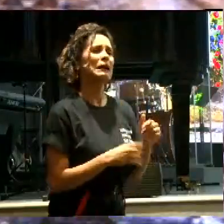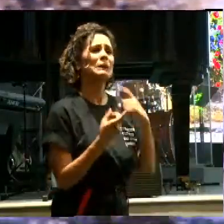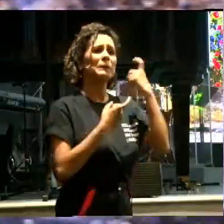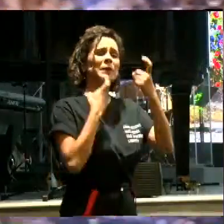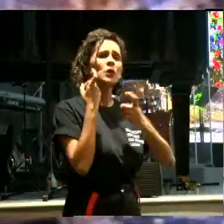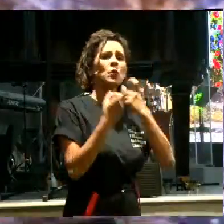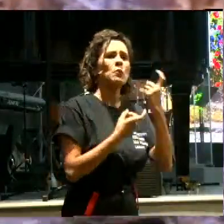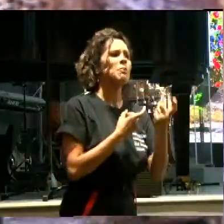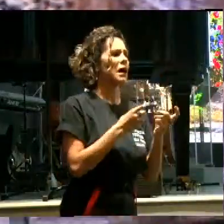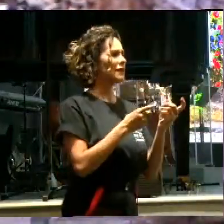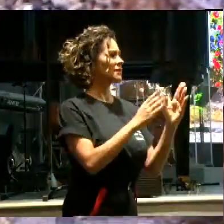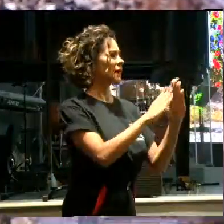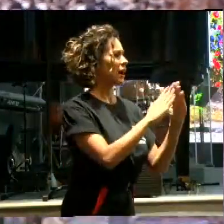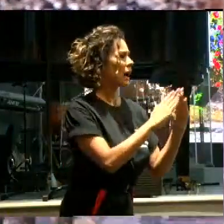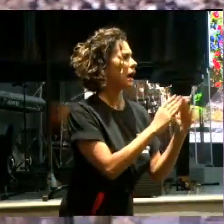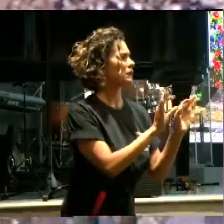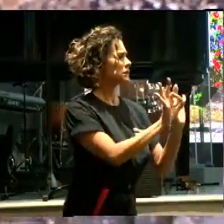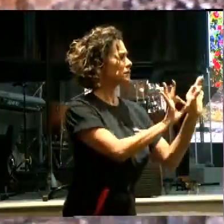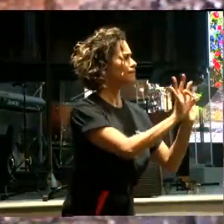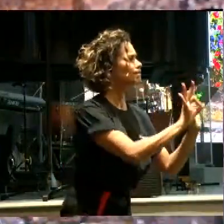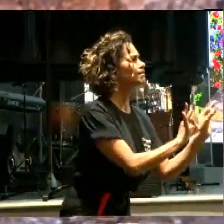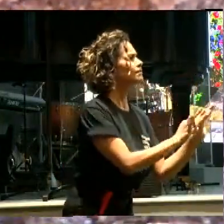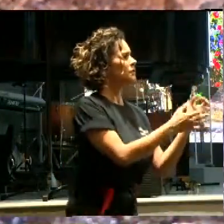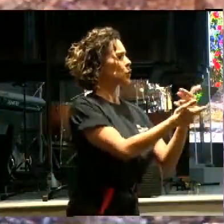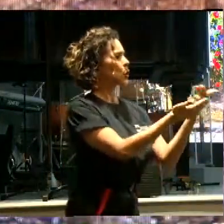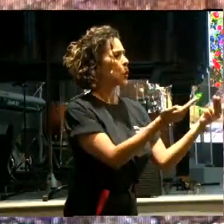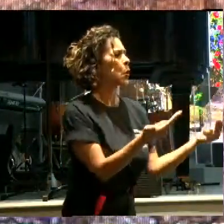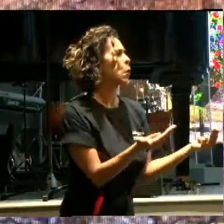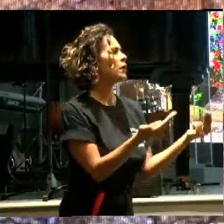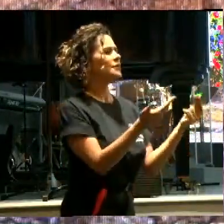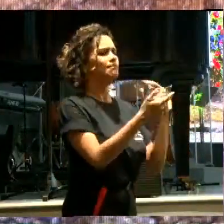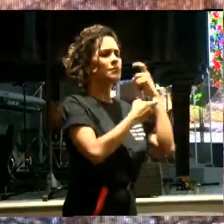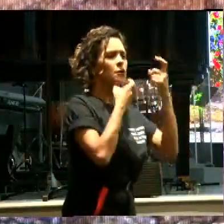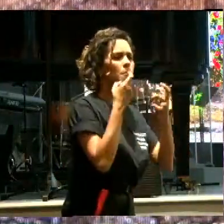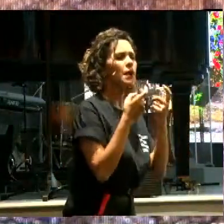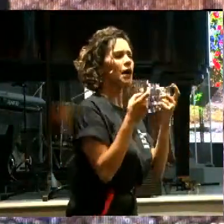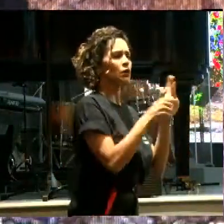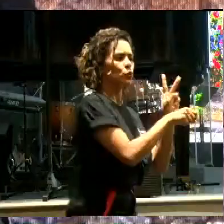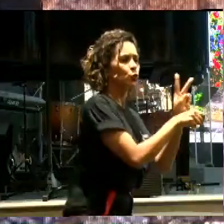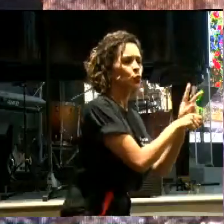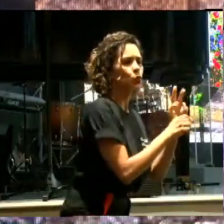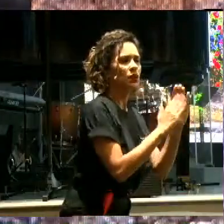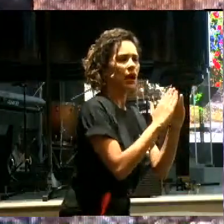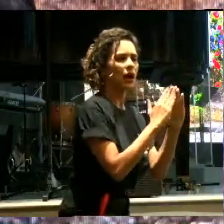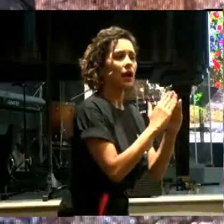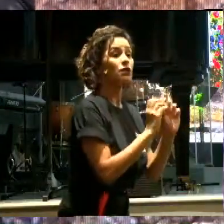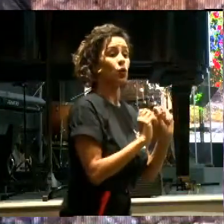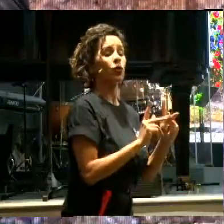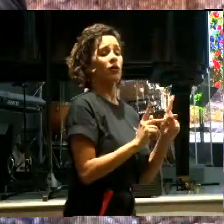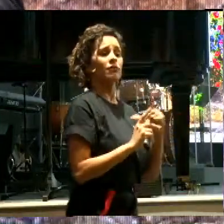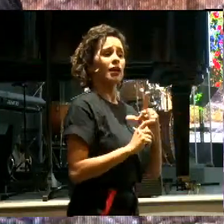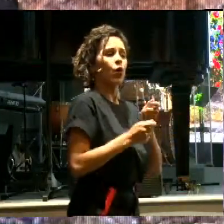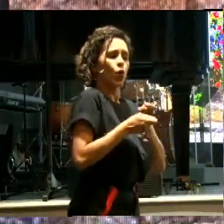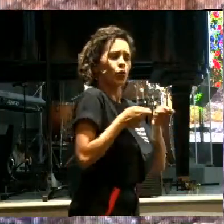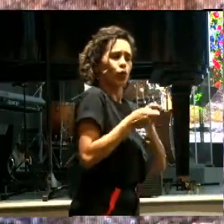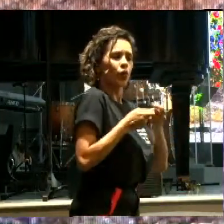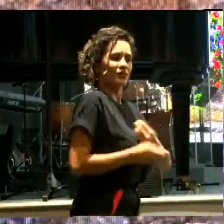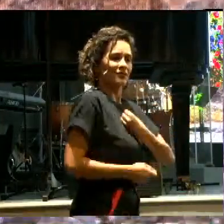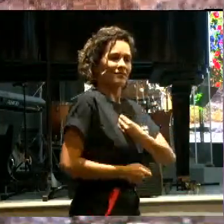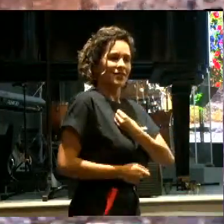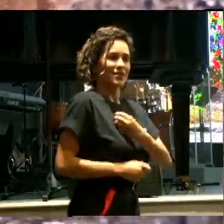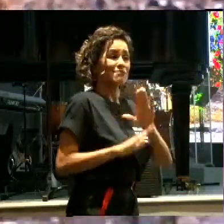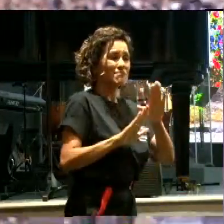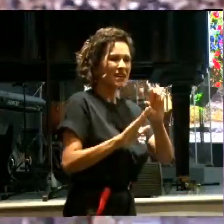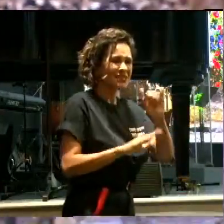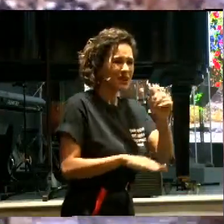sapato, você não está preocupada se as contas estão por vencer. Por quê? Porque você está sob controle. Mas quando